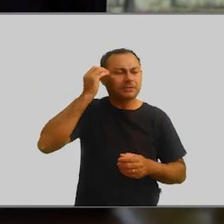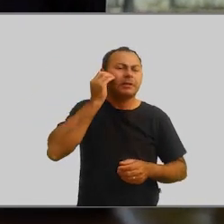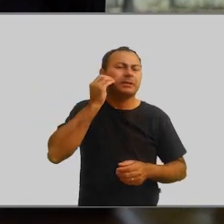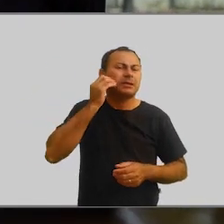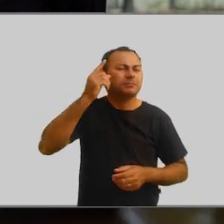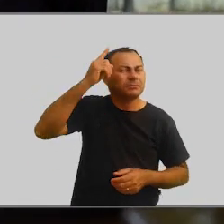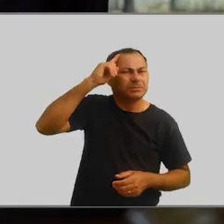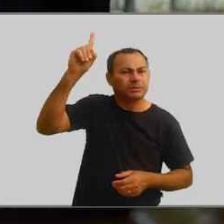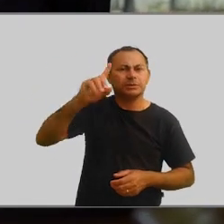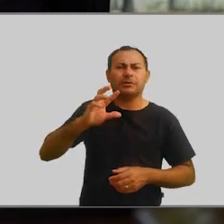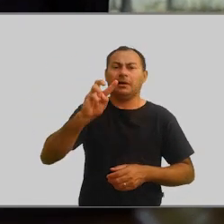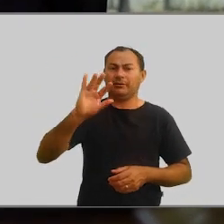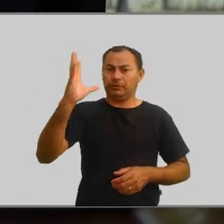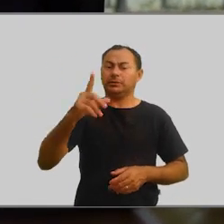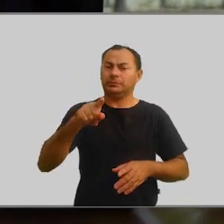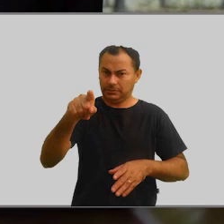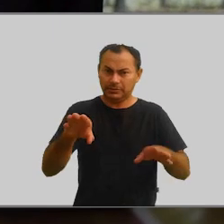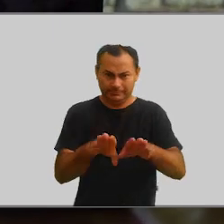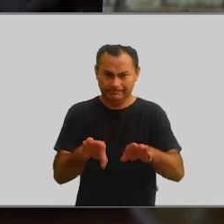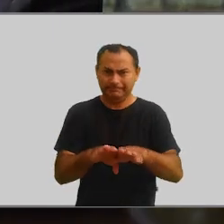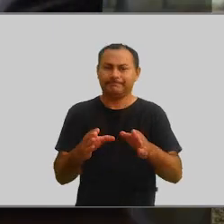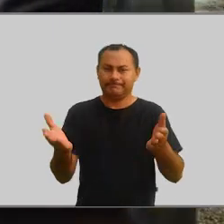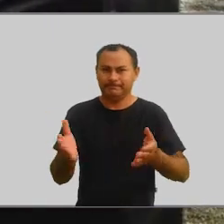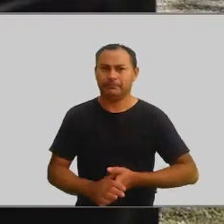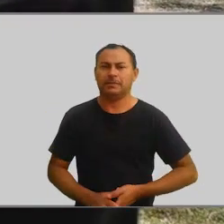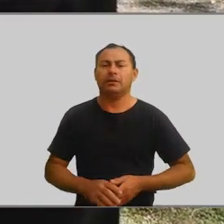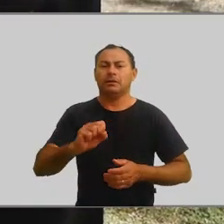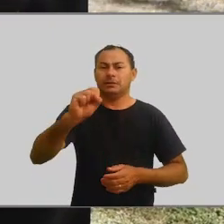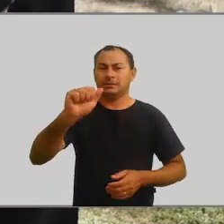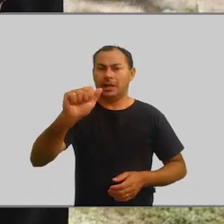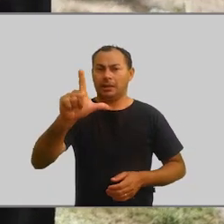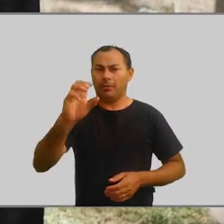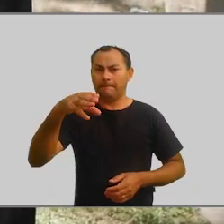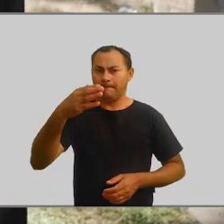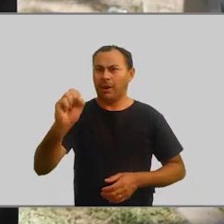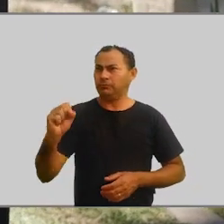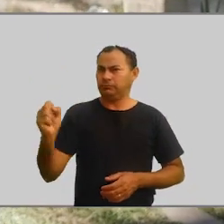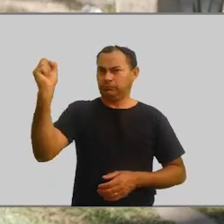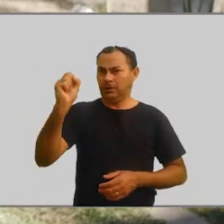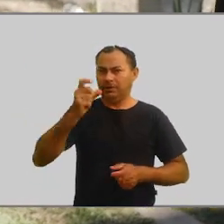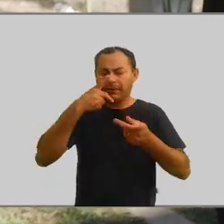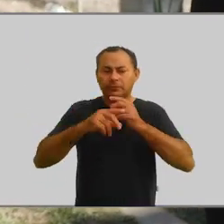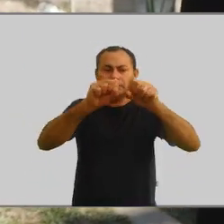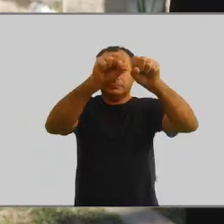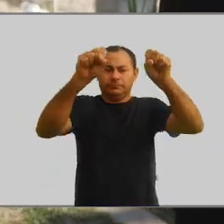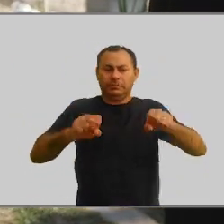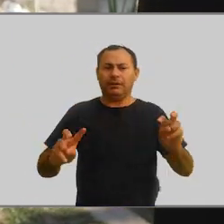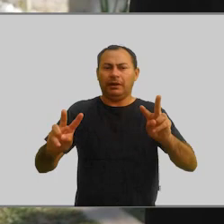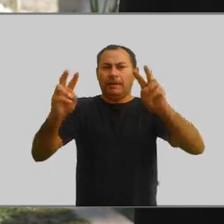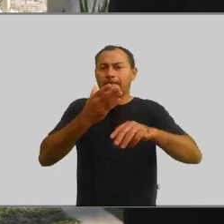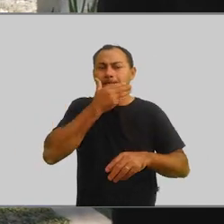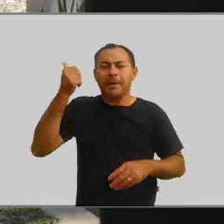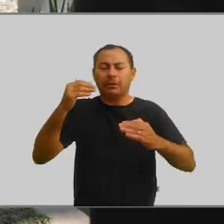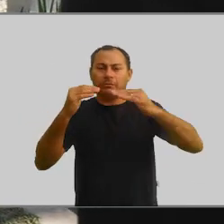dia isso também vai acontecer a você. O que Salomão parece estar falando é que o seu sistema de valores